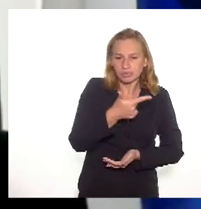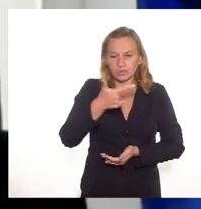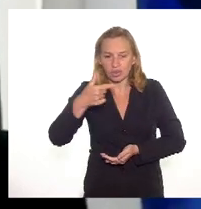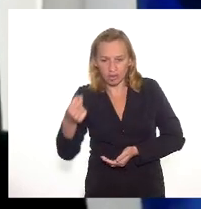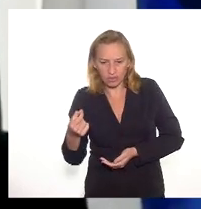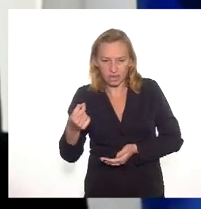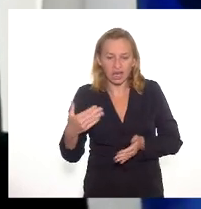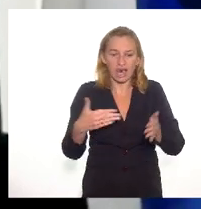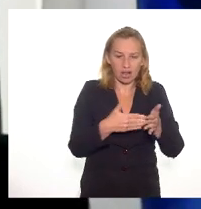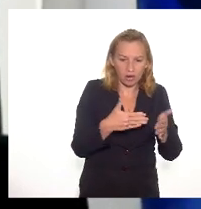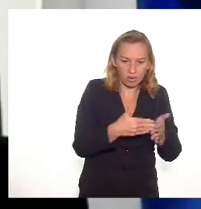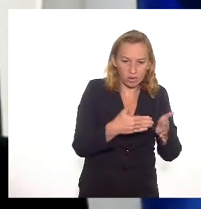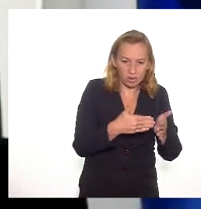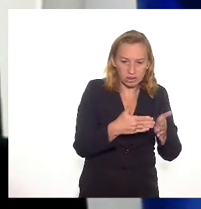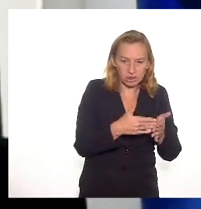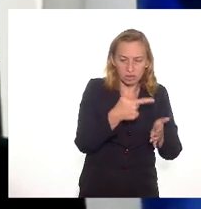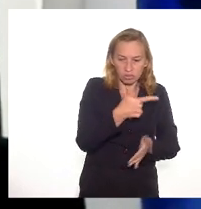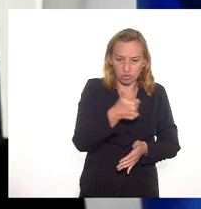2020 e agora